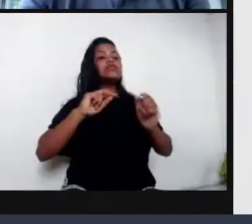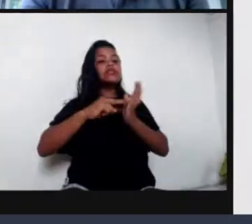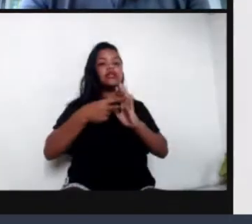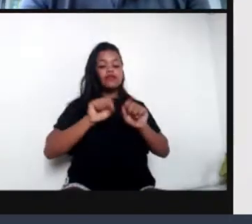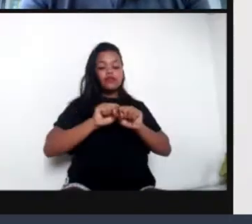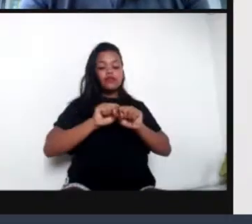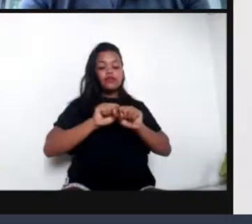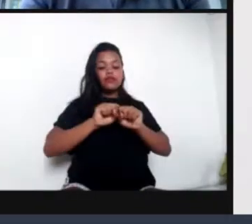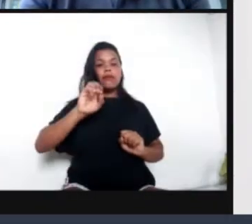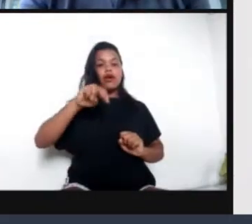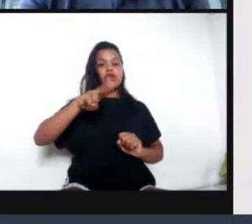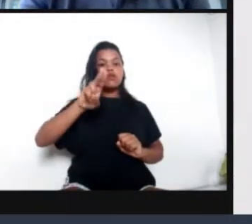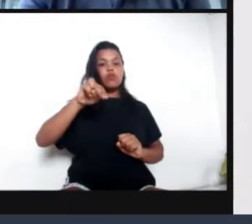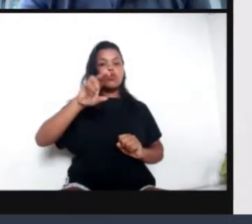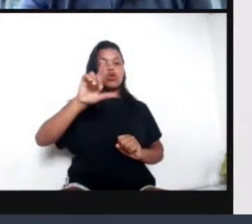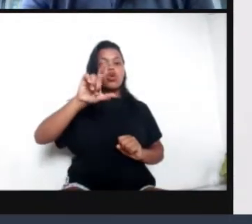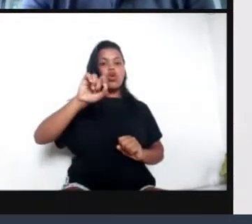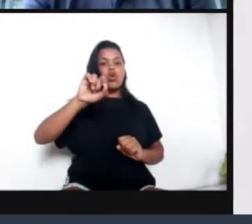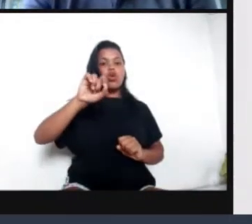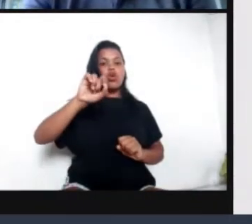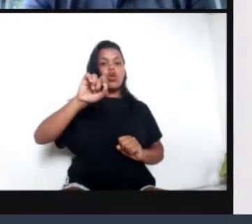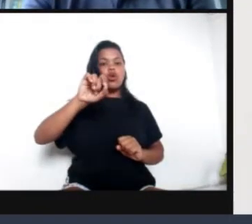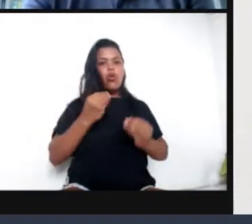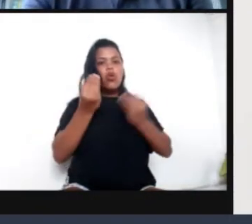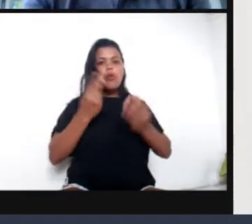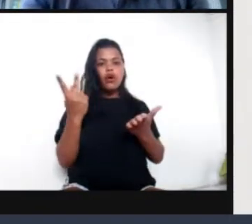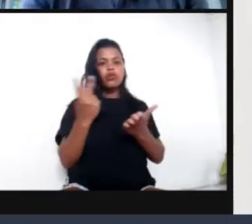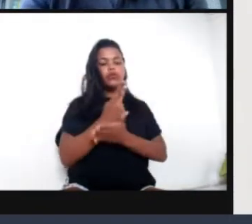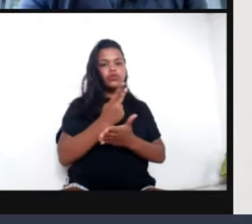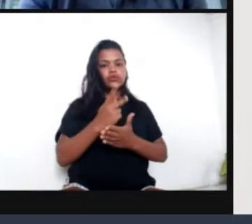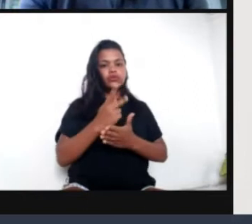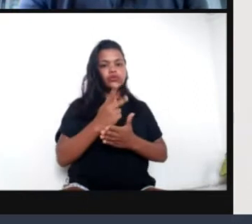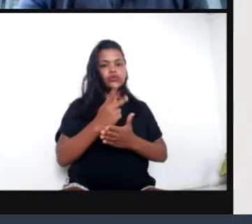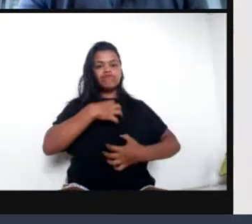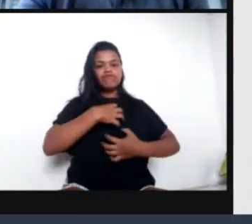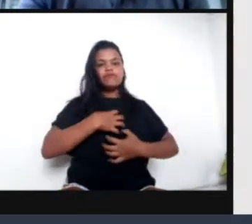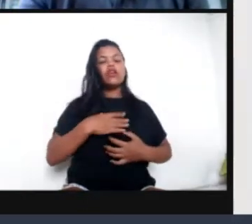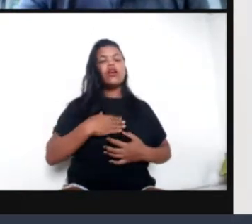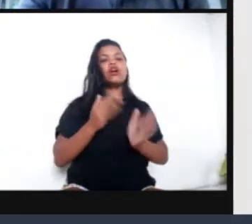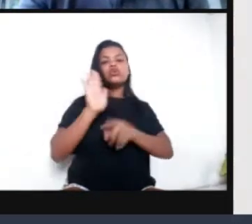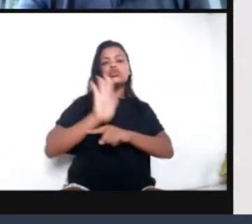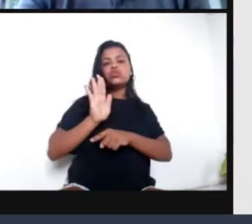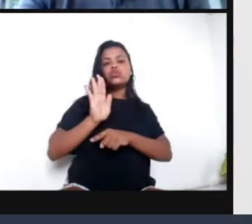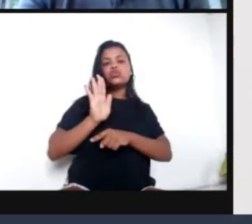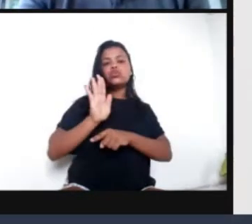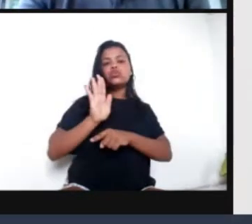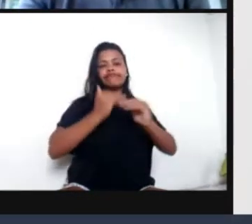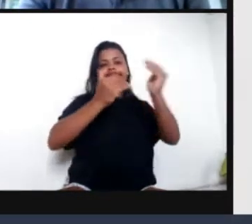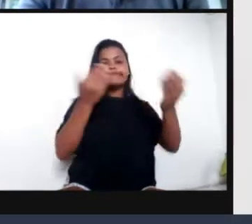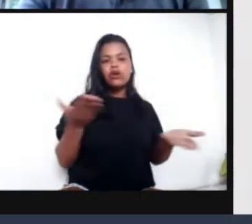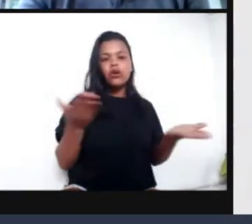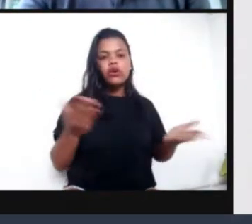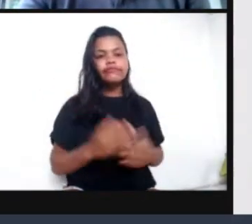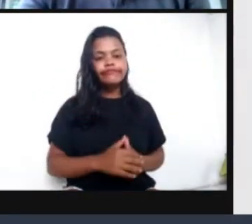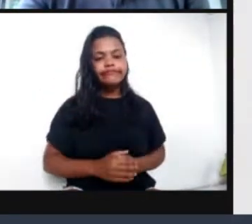acabar provocando, ajudando a provocar essas manifestações clínicas que a gente observa no paciente, né?